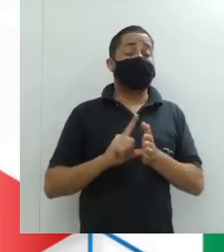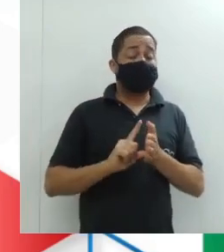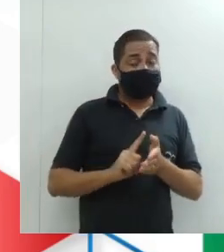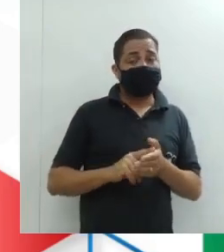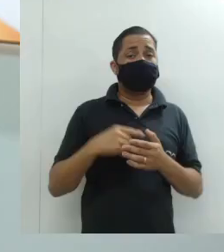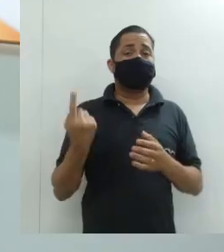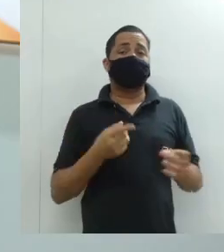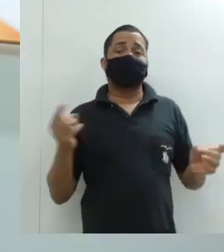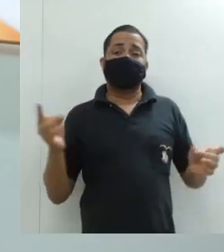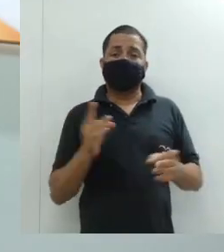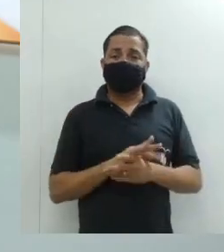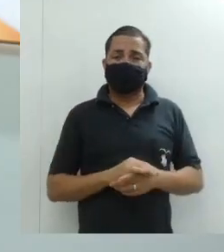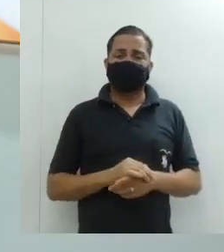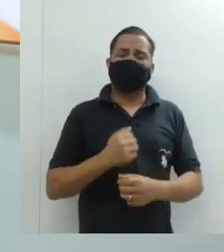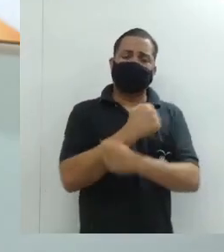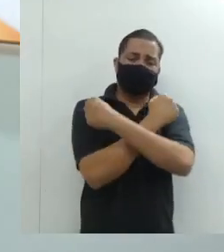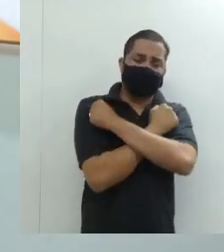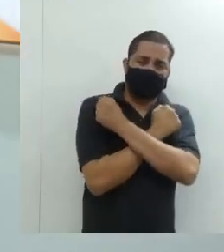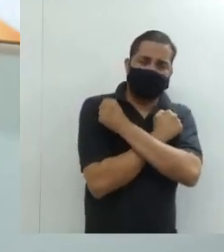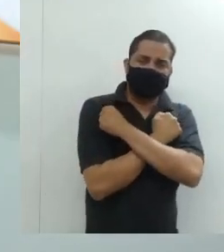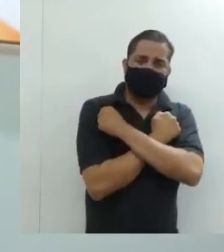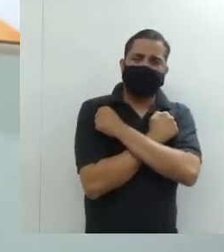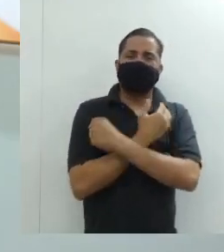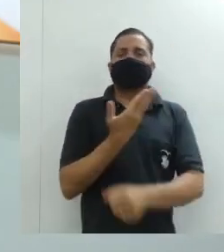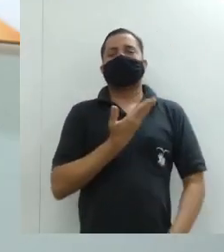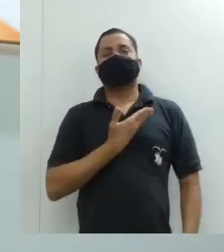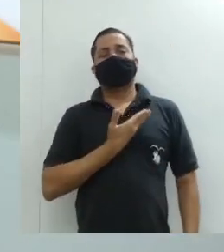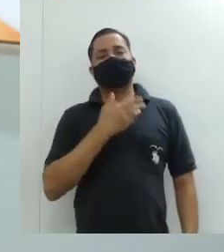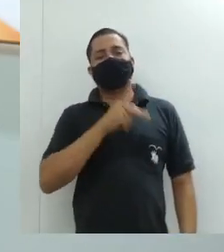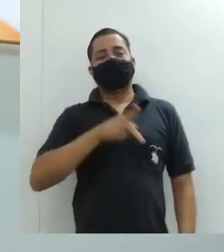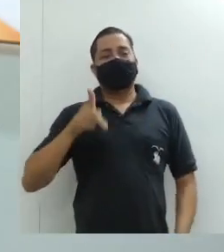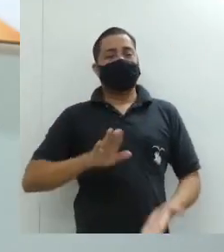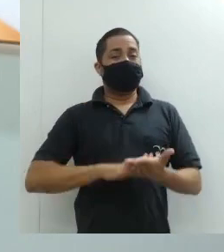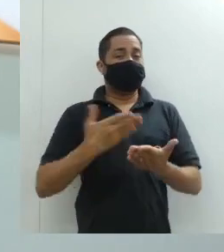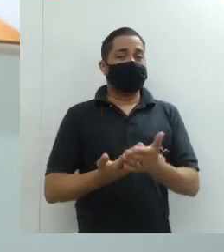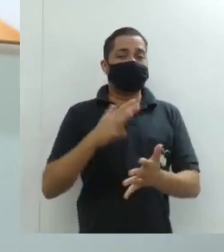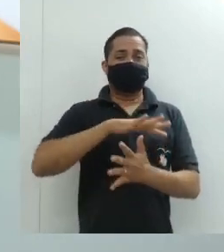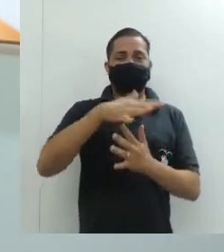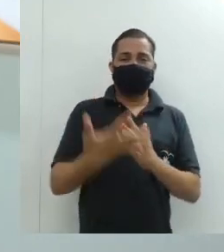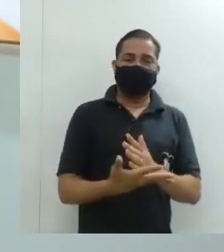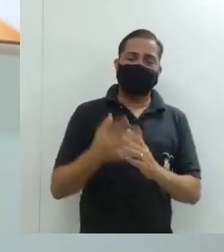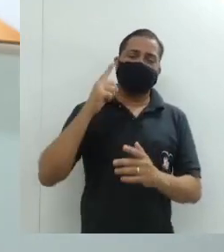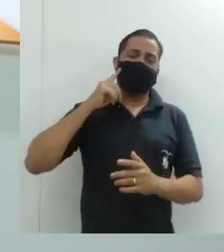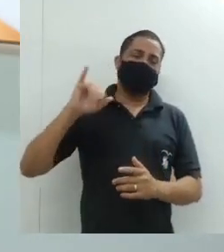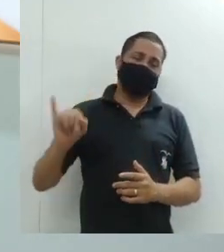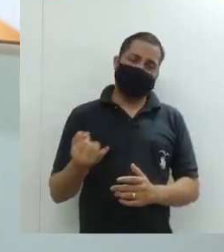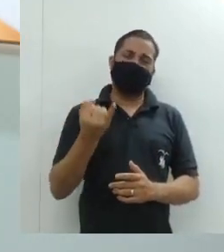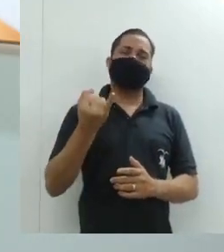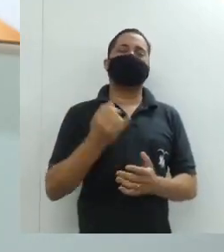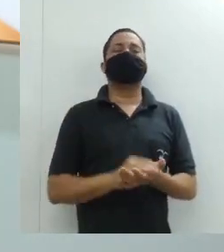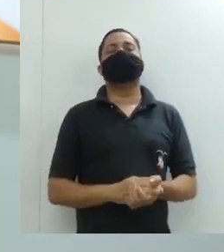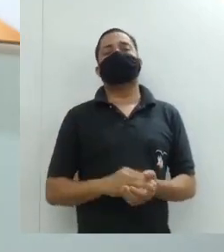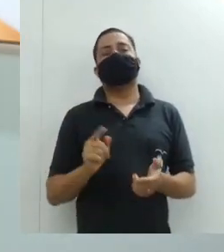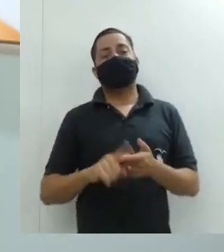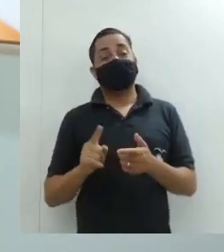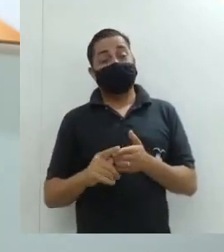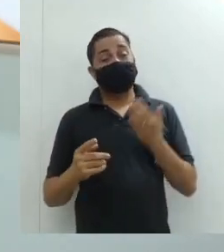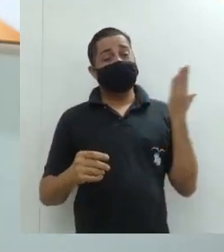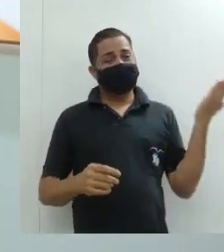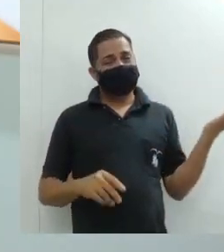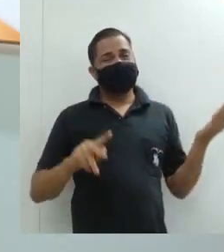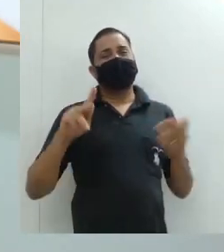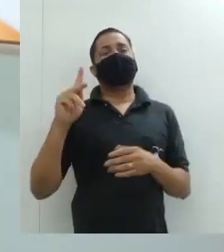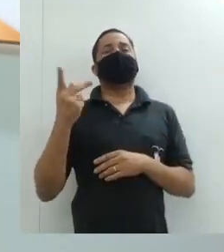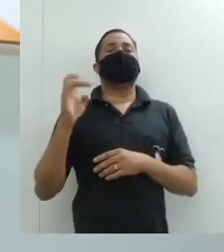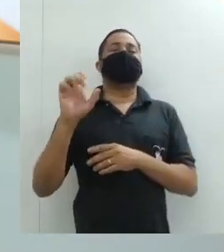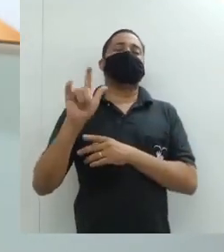nós terminarmos, mando um abraço aqui para o nosso professor intérprete de Libras, o professor Jefferson, e a Ellen aqui